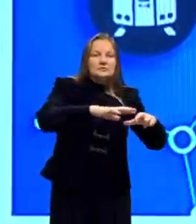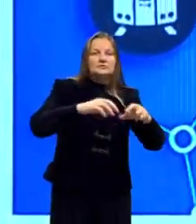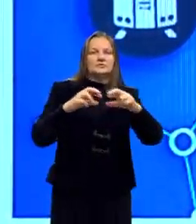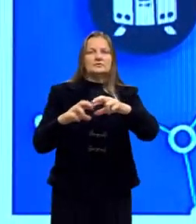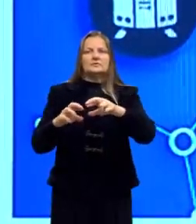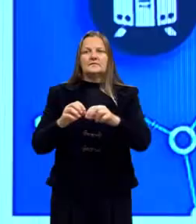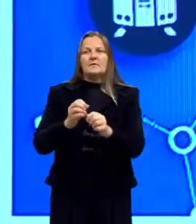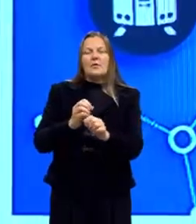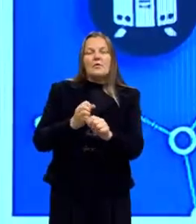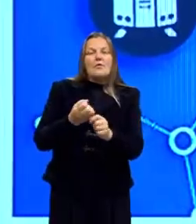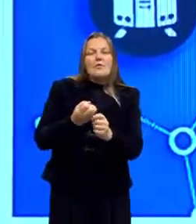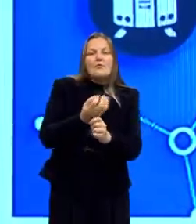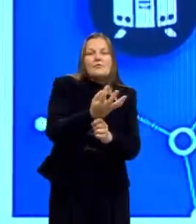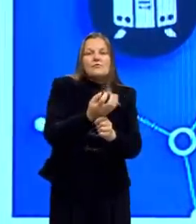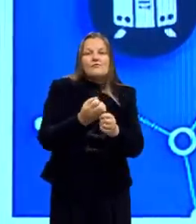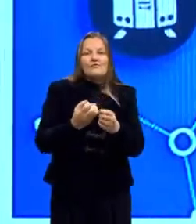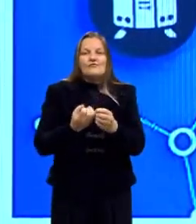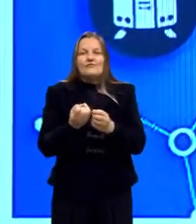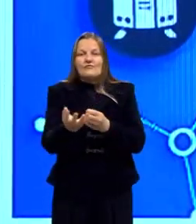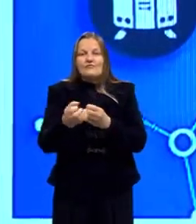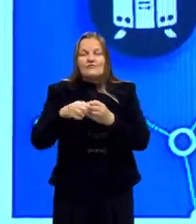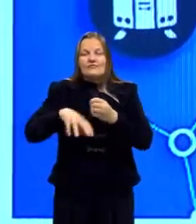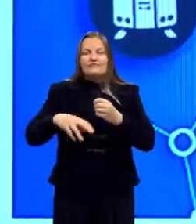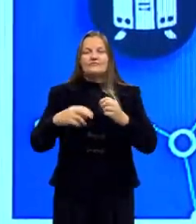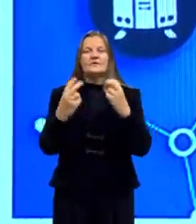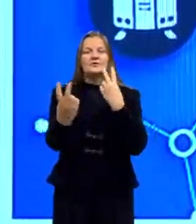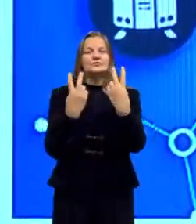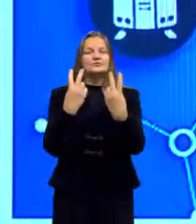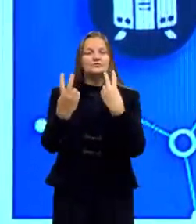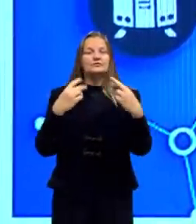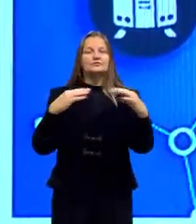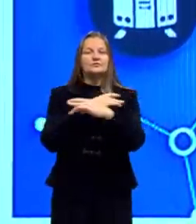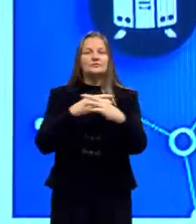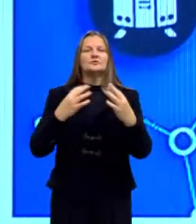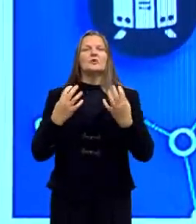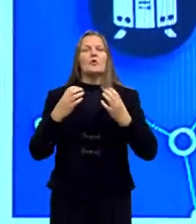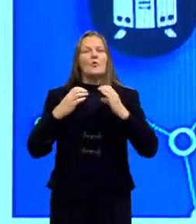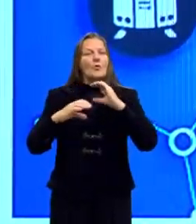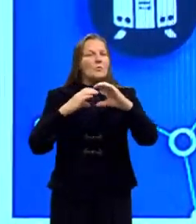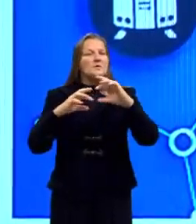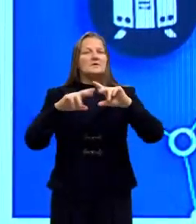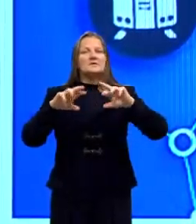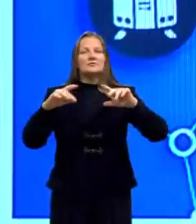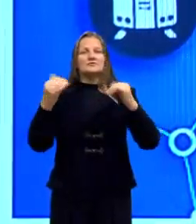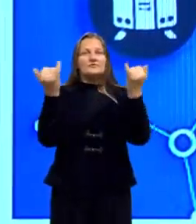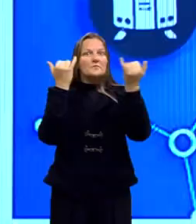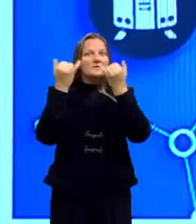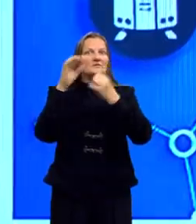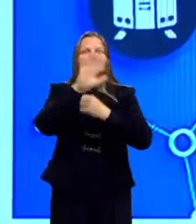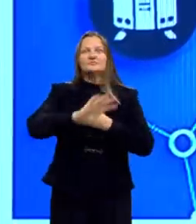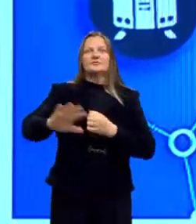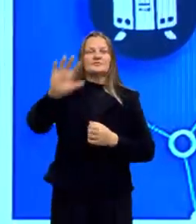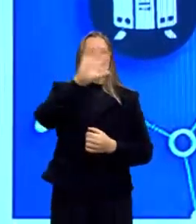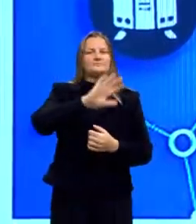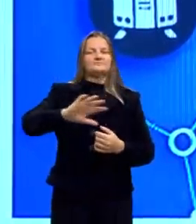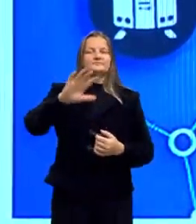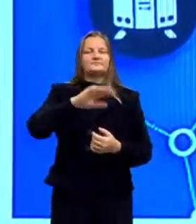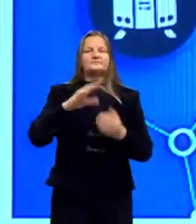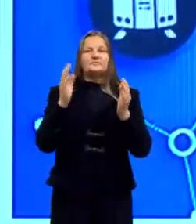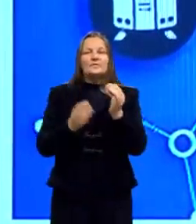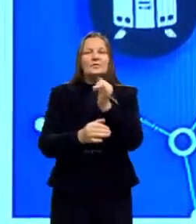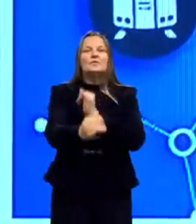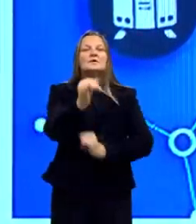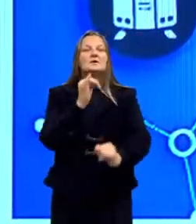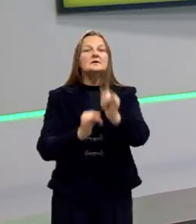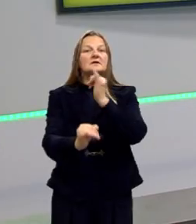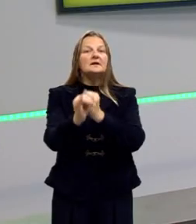essa rede aí né a Transportes né e comunicação Entre Outra coisa hoje por exemplo a gente tá entrando na internet